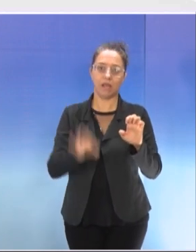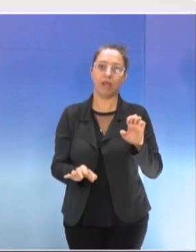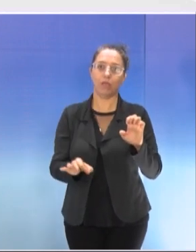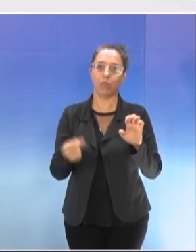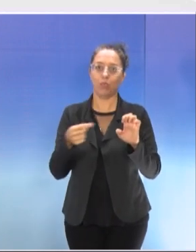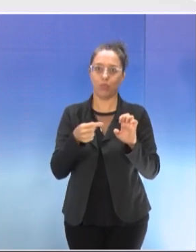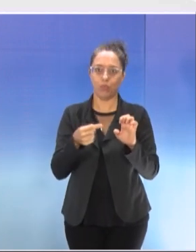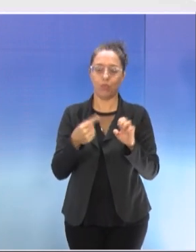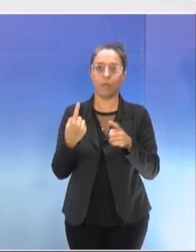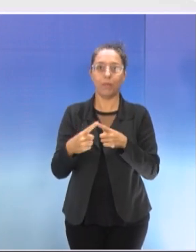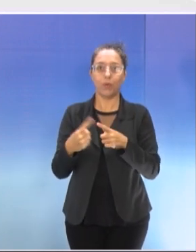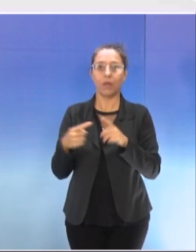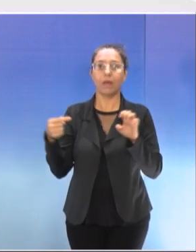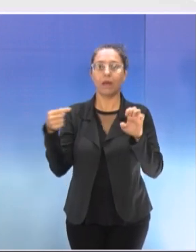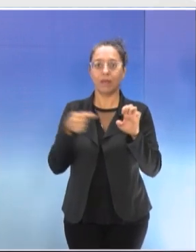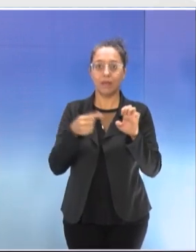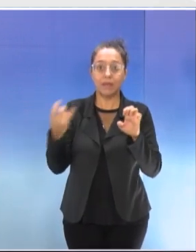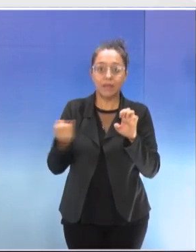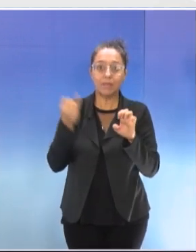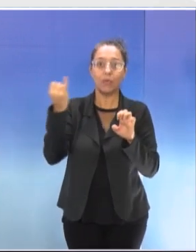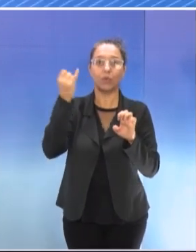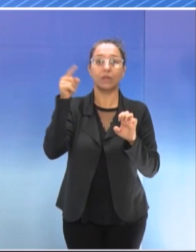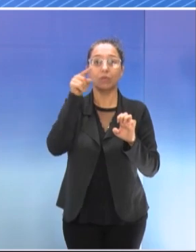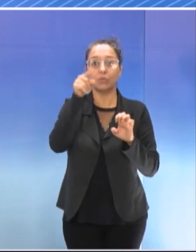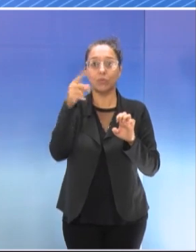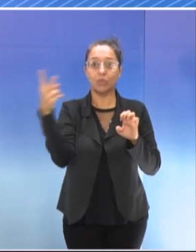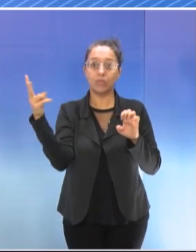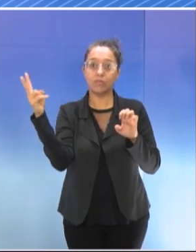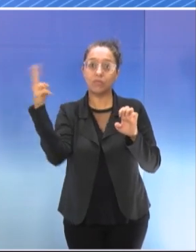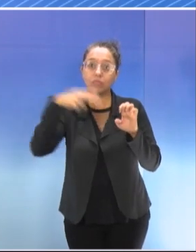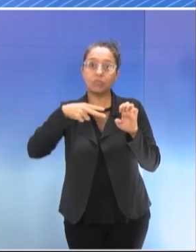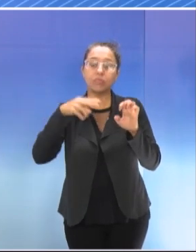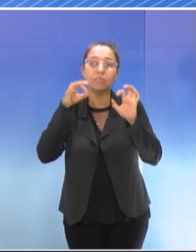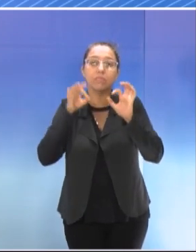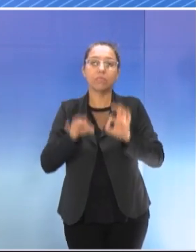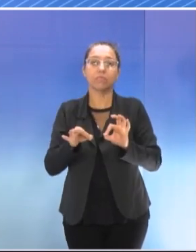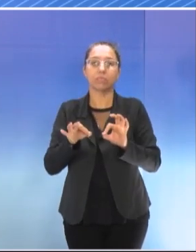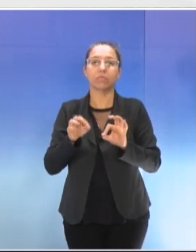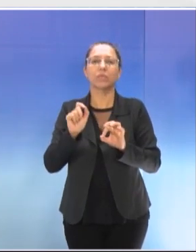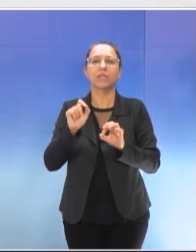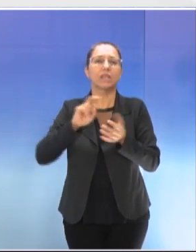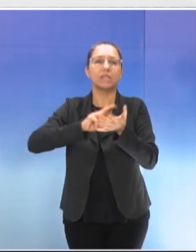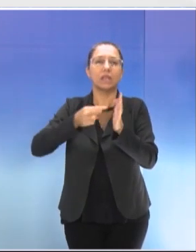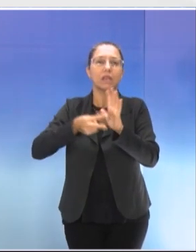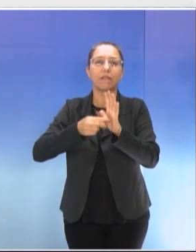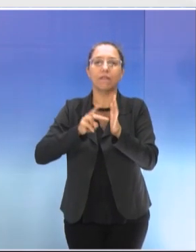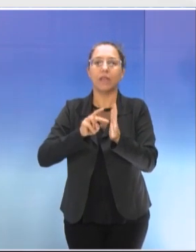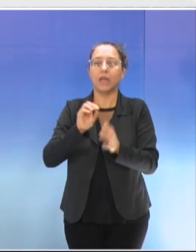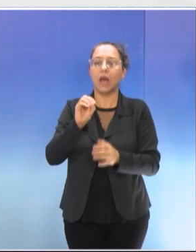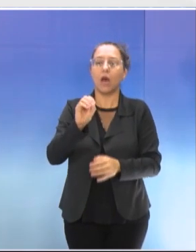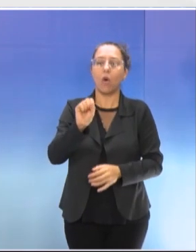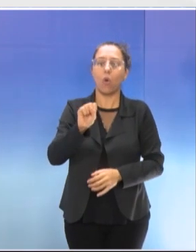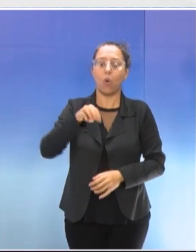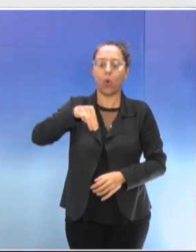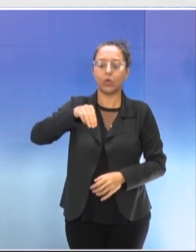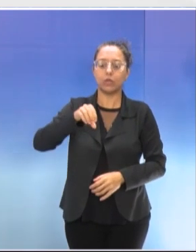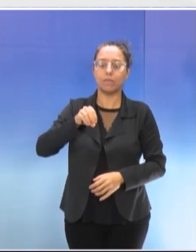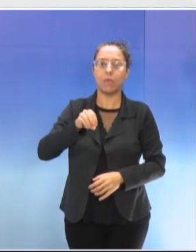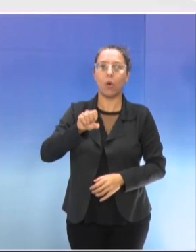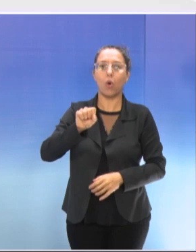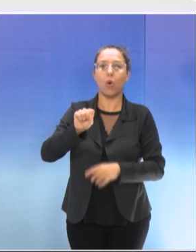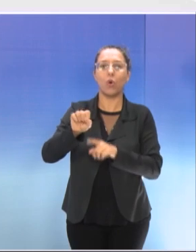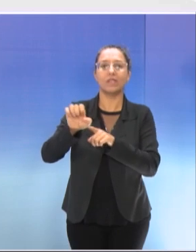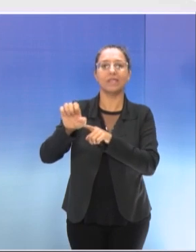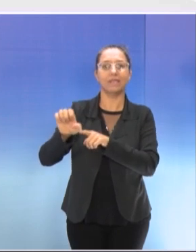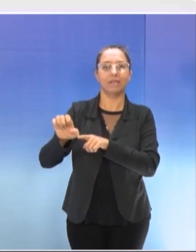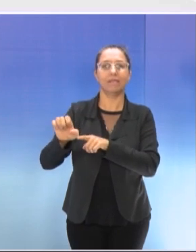Nesse item é importantíssimo você ter uma base do que é osmose. Entendeu? O que é osmose? E osmose é um processo